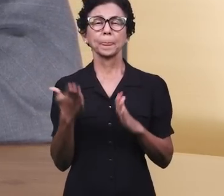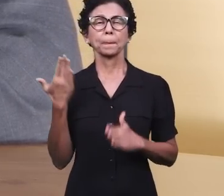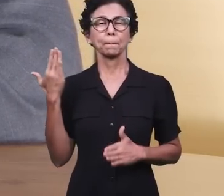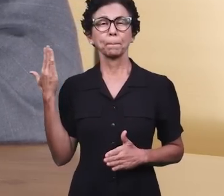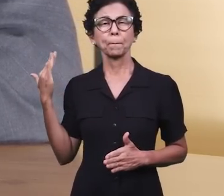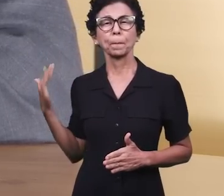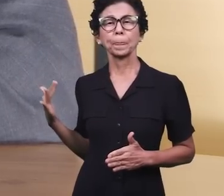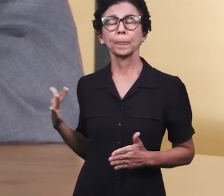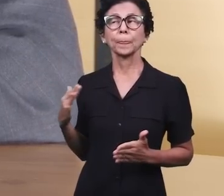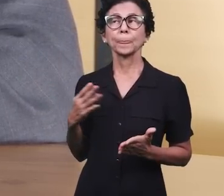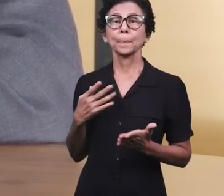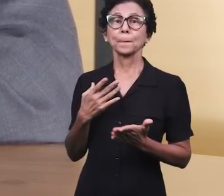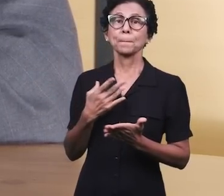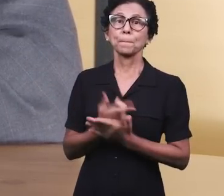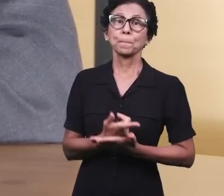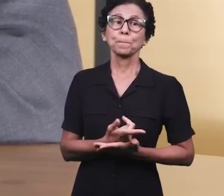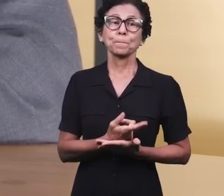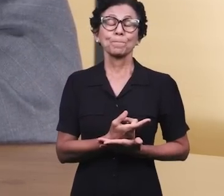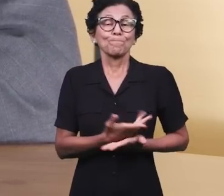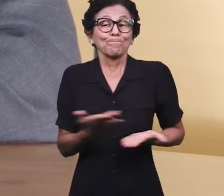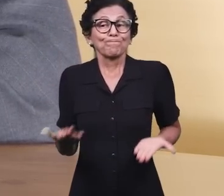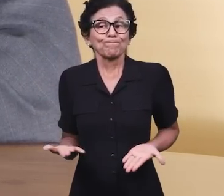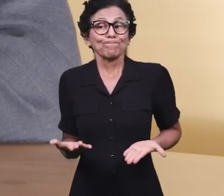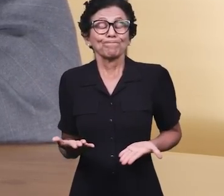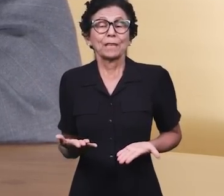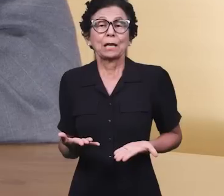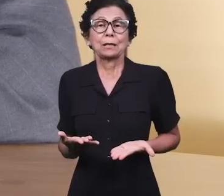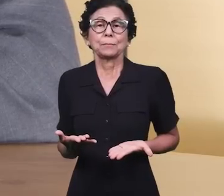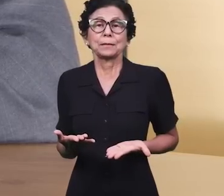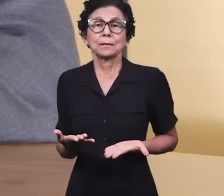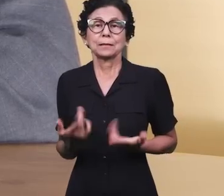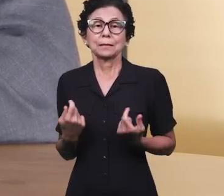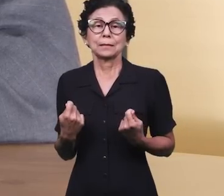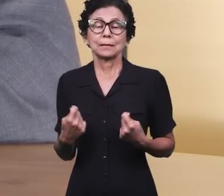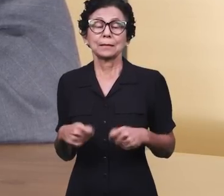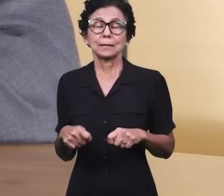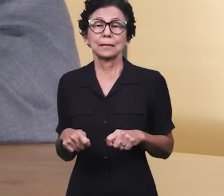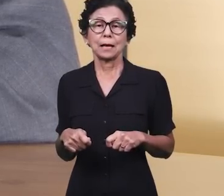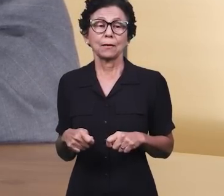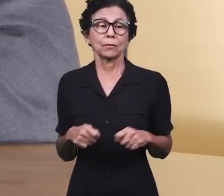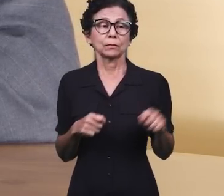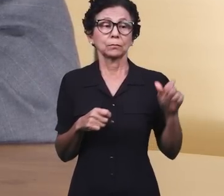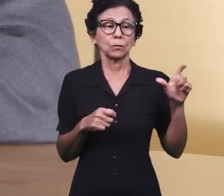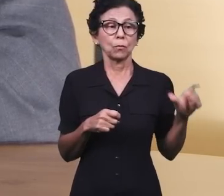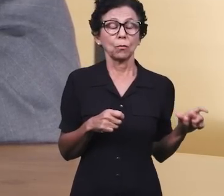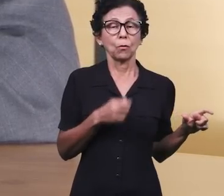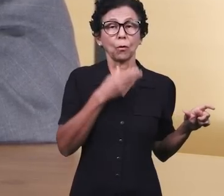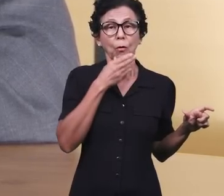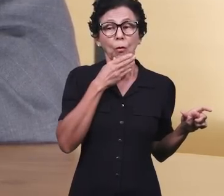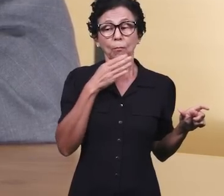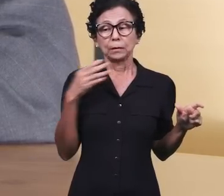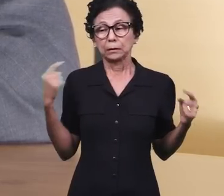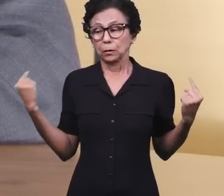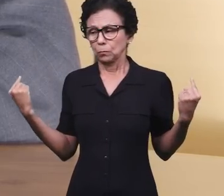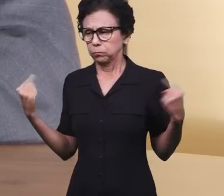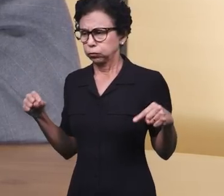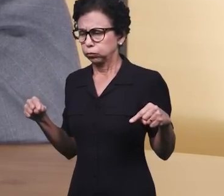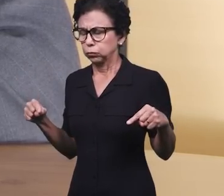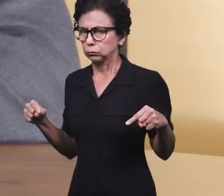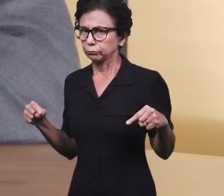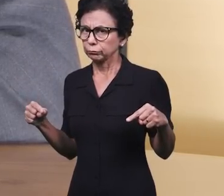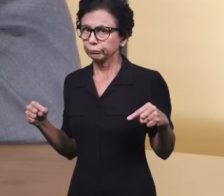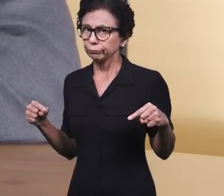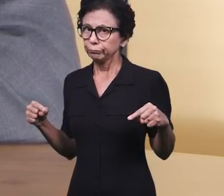E ali naquela ocasião, ele diante de uma situação que ele teve que tomar uma decisão de enfrentar uma oposição